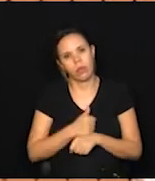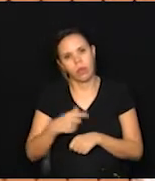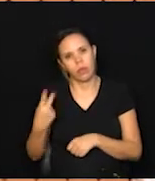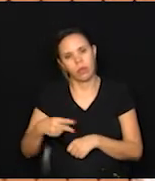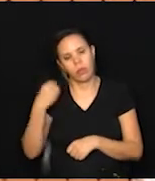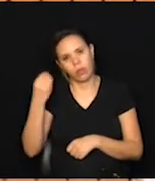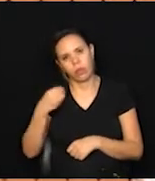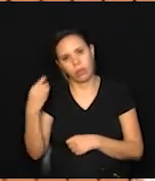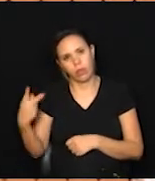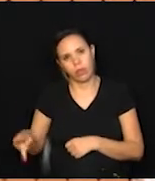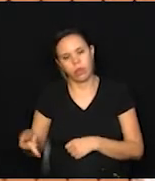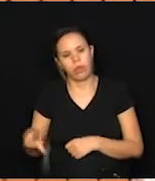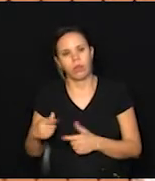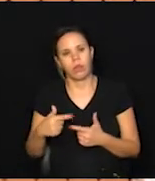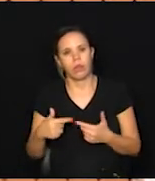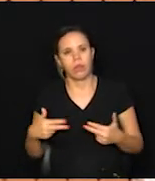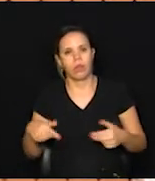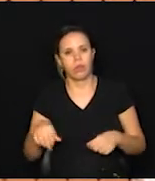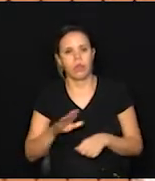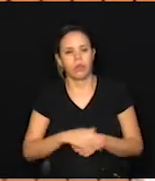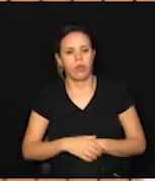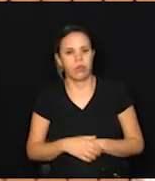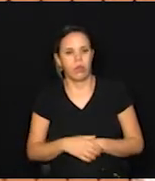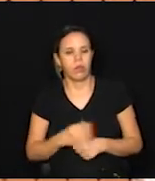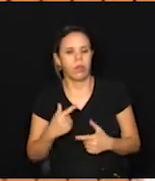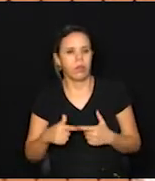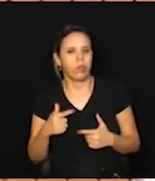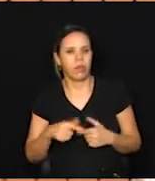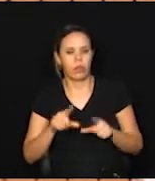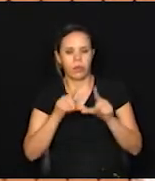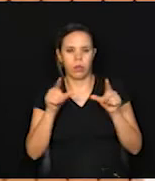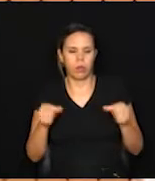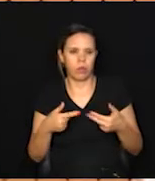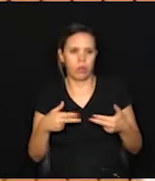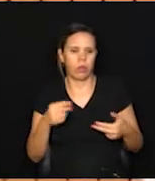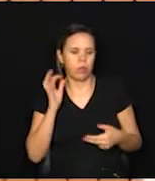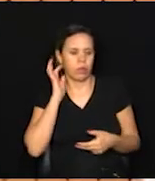várias implicações, sejam problemas pulmonares,